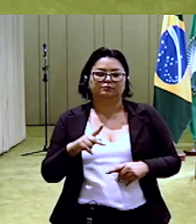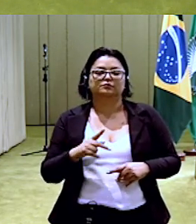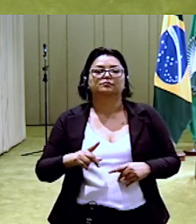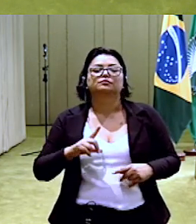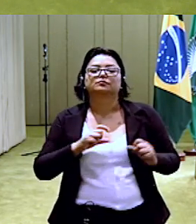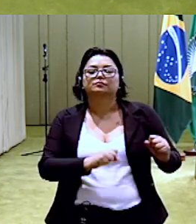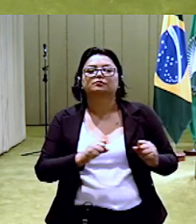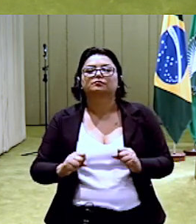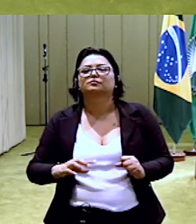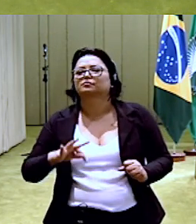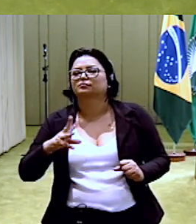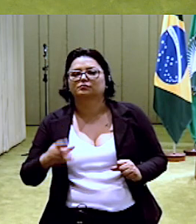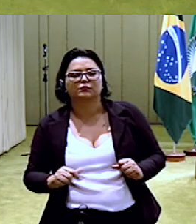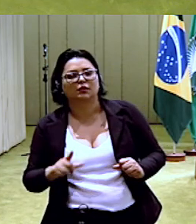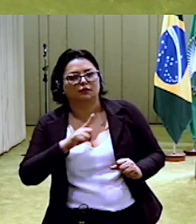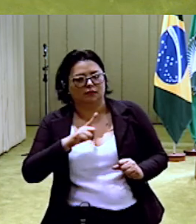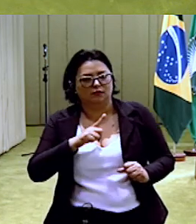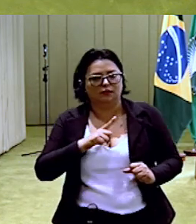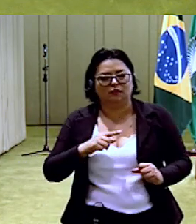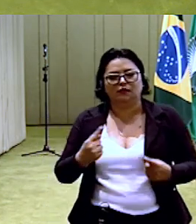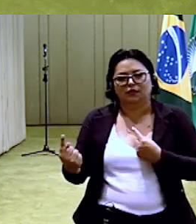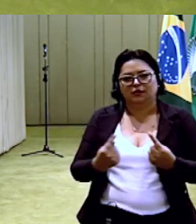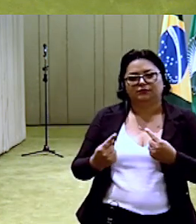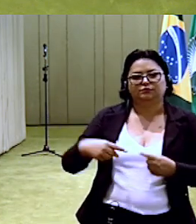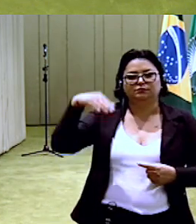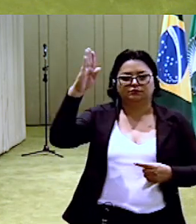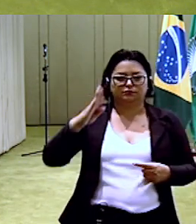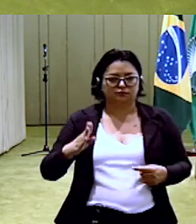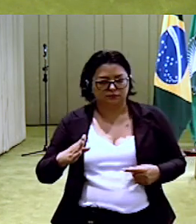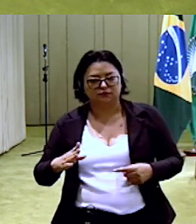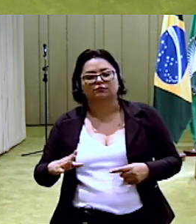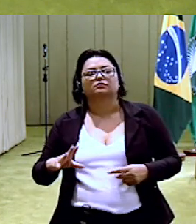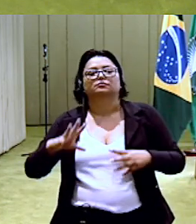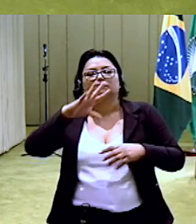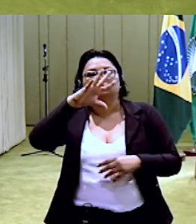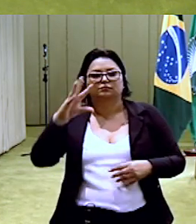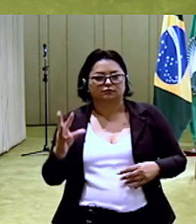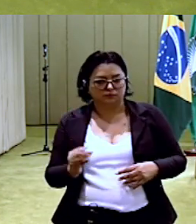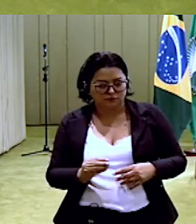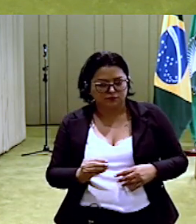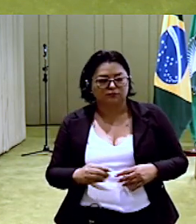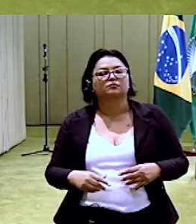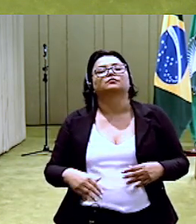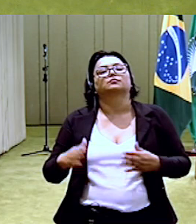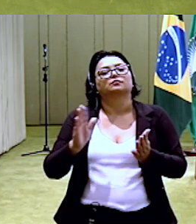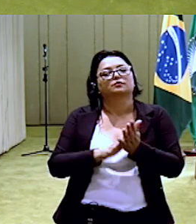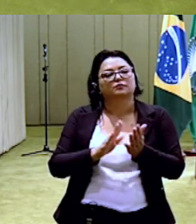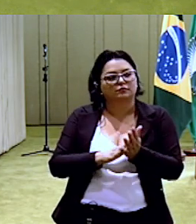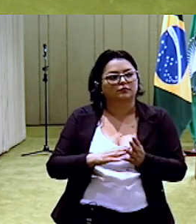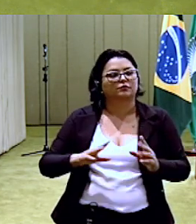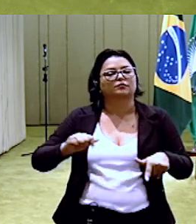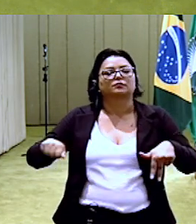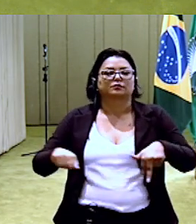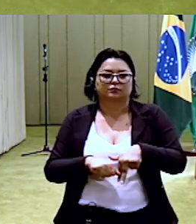todas as potencialidades que a gente pode ter nas relações Brasil-África. Parabenizar mais uma vez a embaixadora Ana Paula por ter organizado